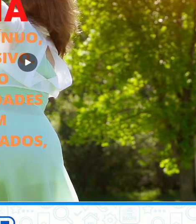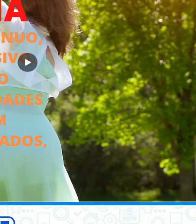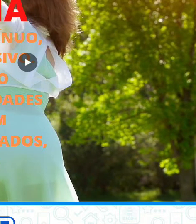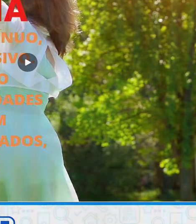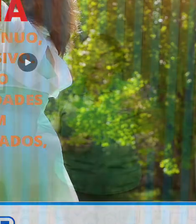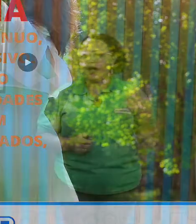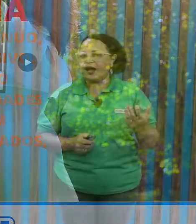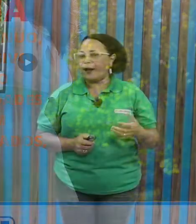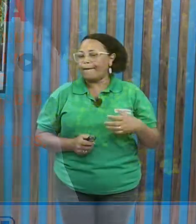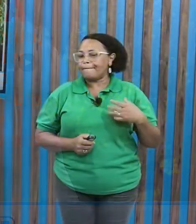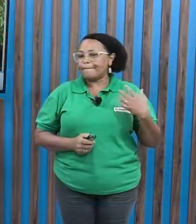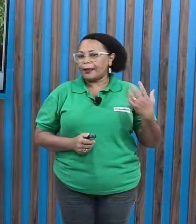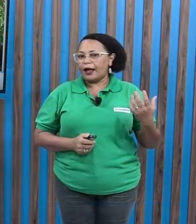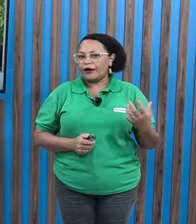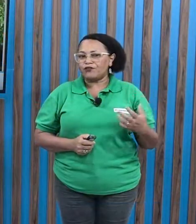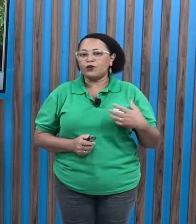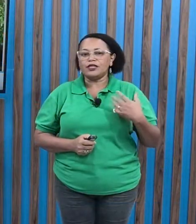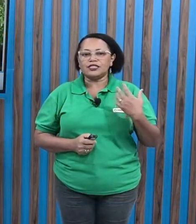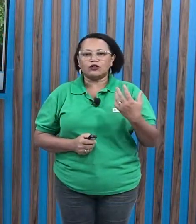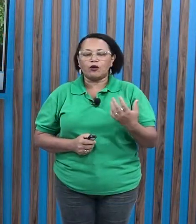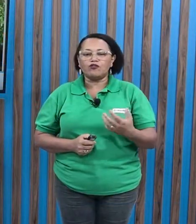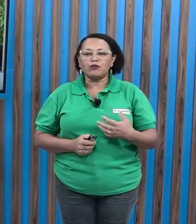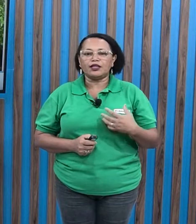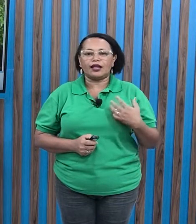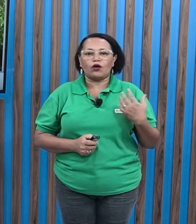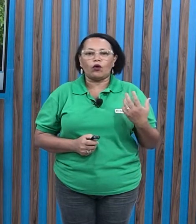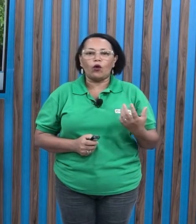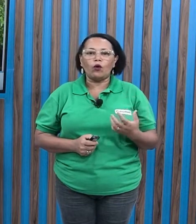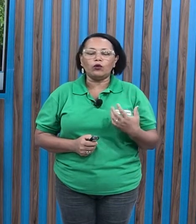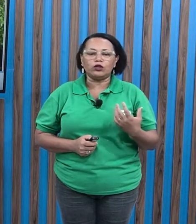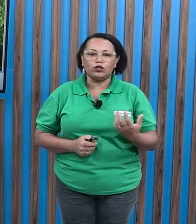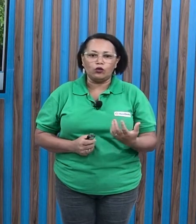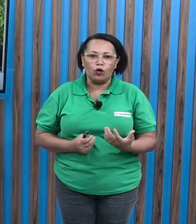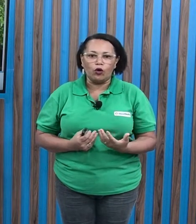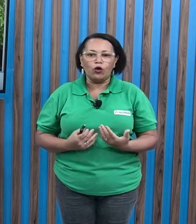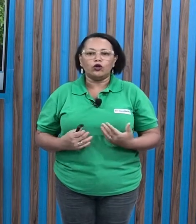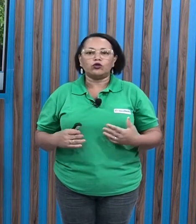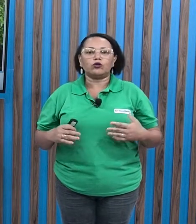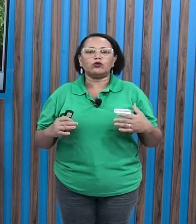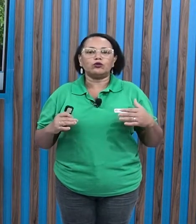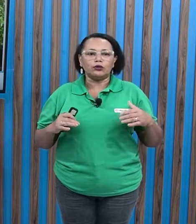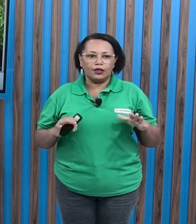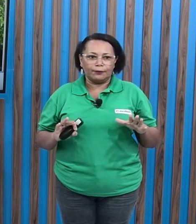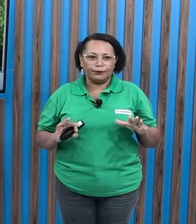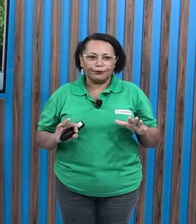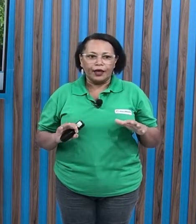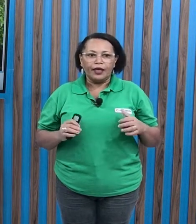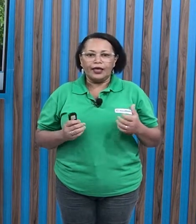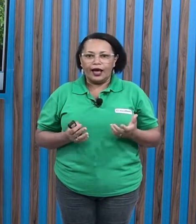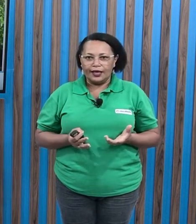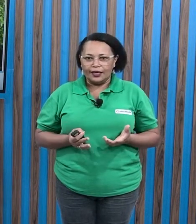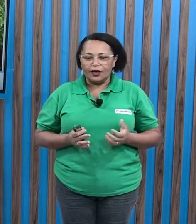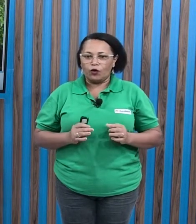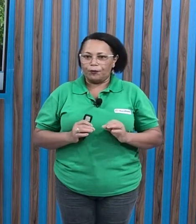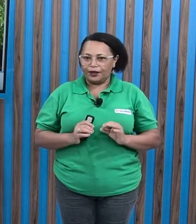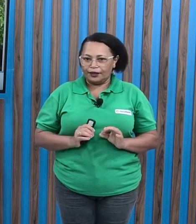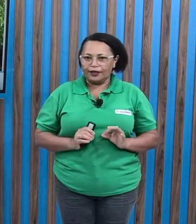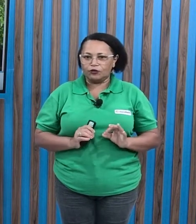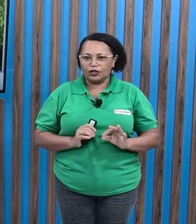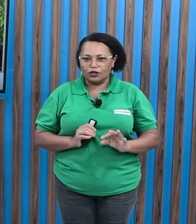a fluência do movimento, ela continuou todo o tempo. E aí,